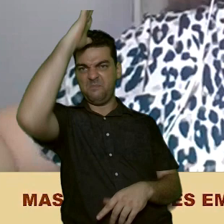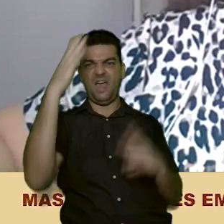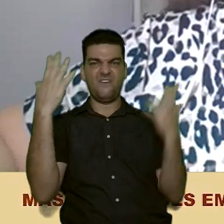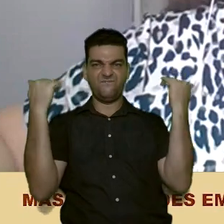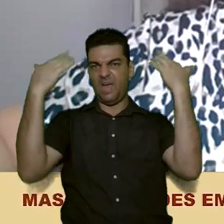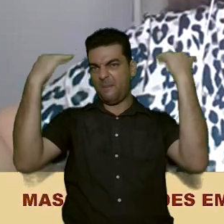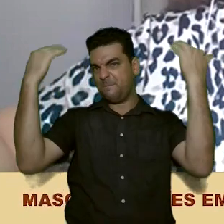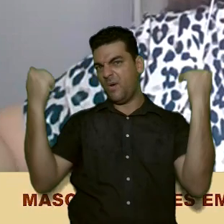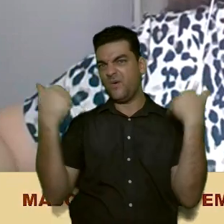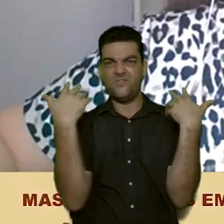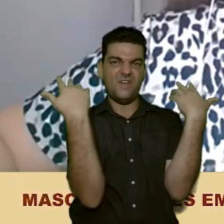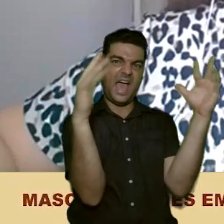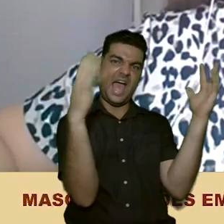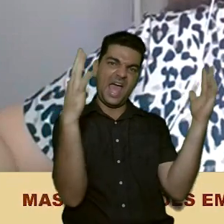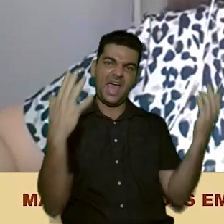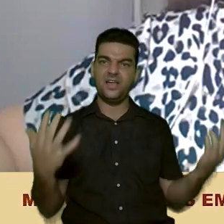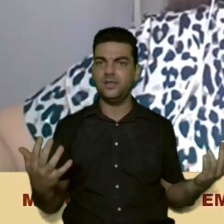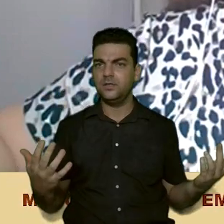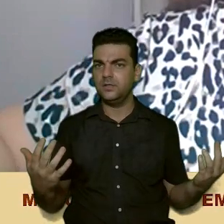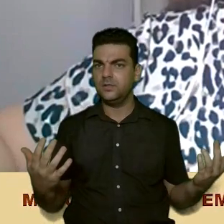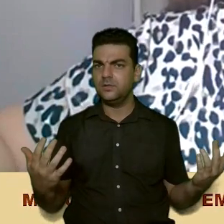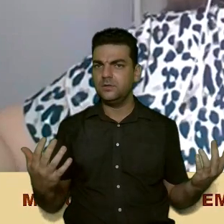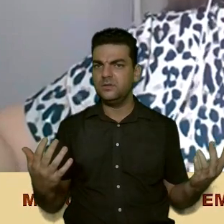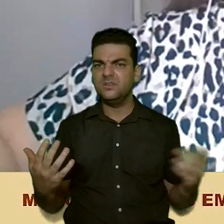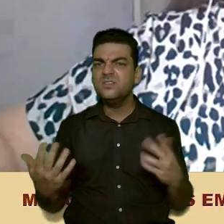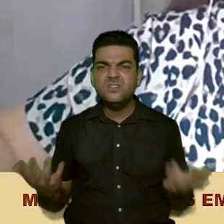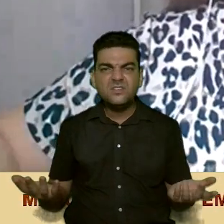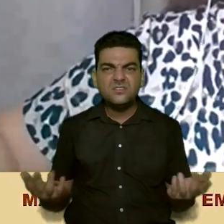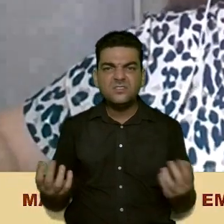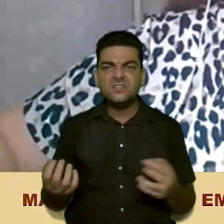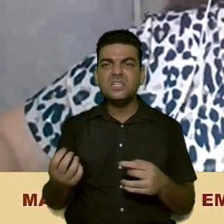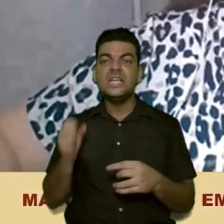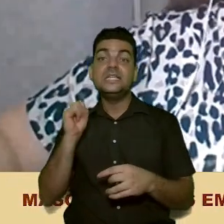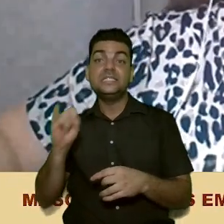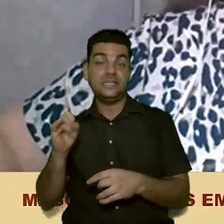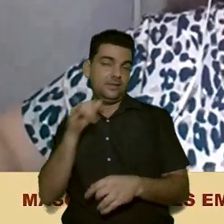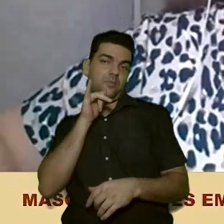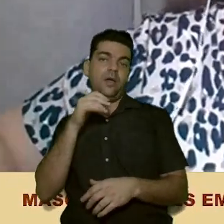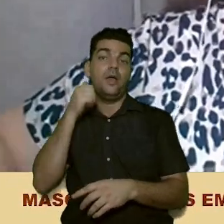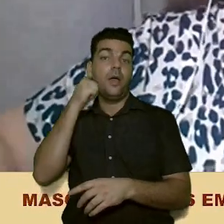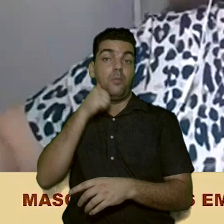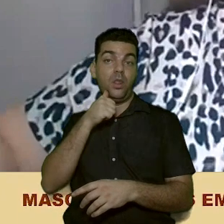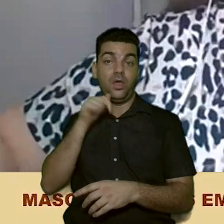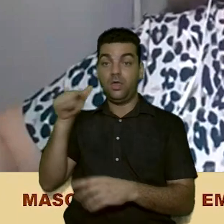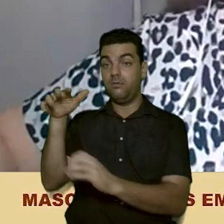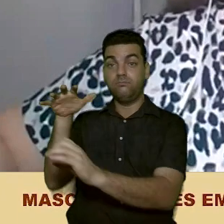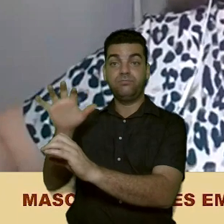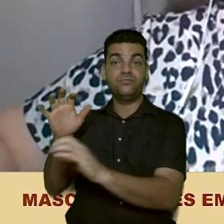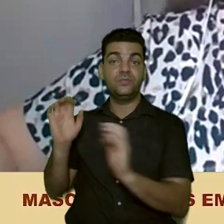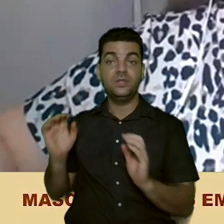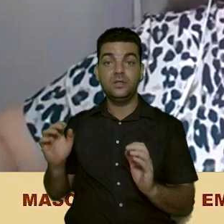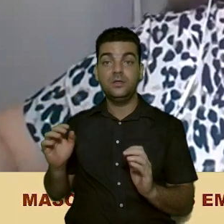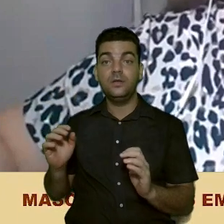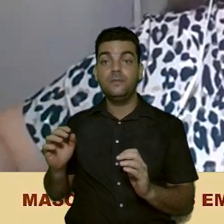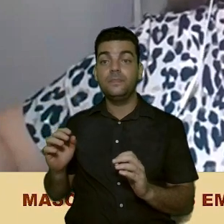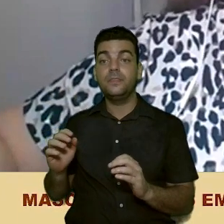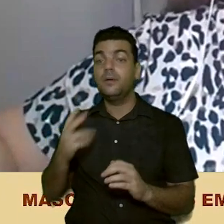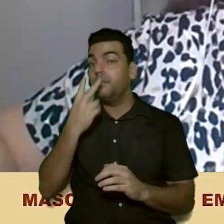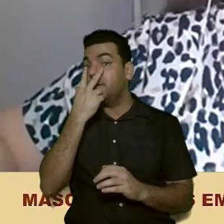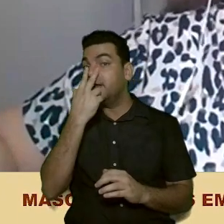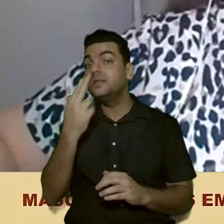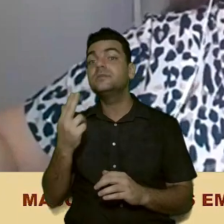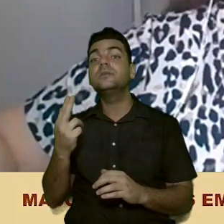que a mulher, o corpo da mulher não pertence a ela, né? Então, se ela for estuprada, foi a violação de propriedade de algum outro homem,